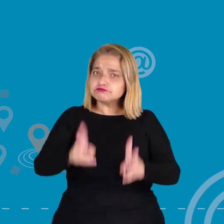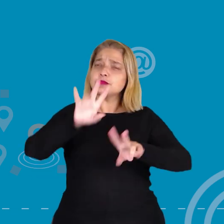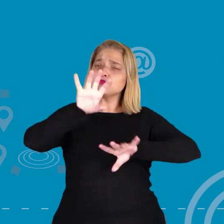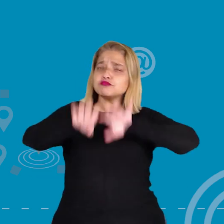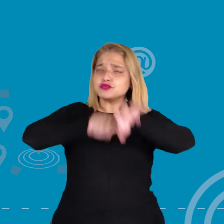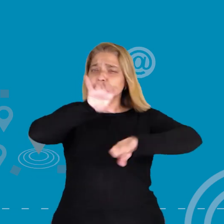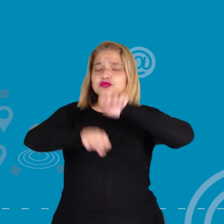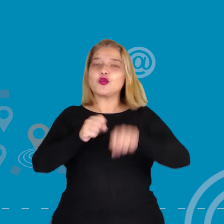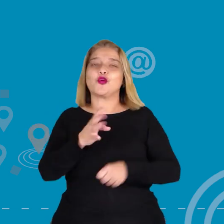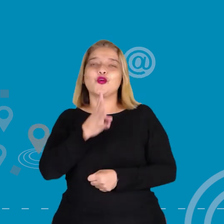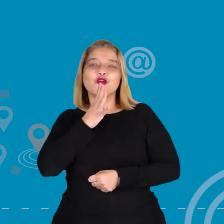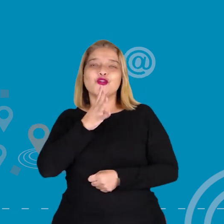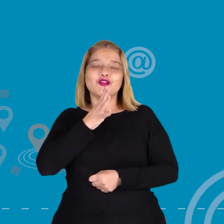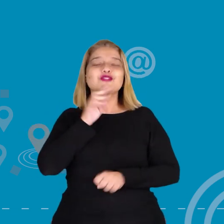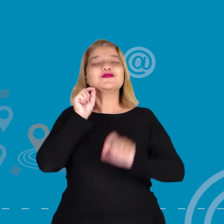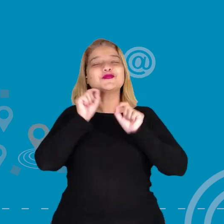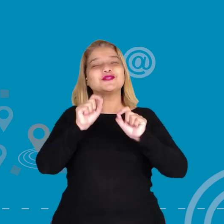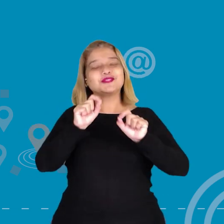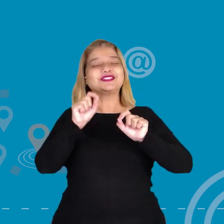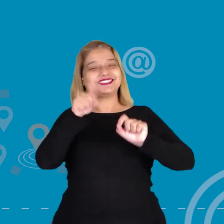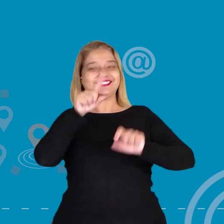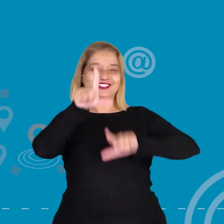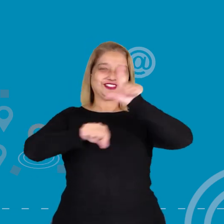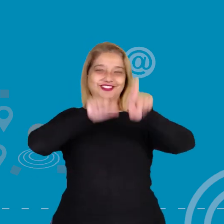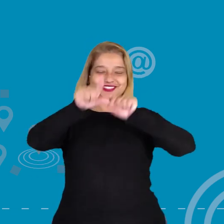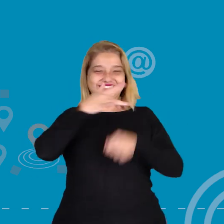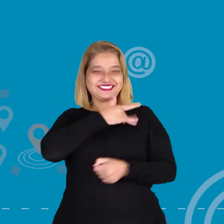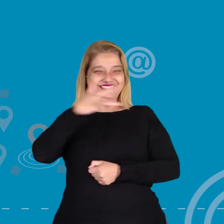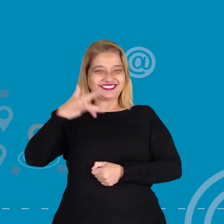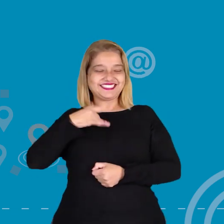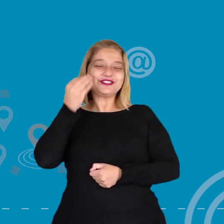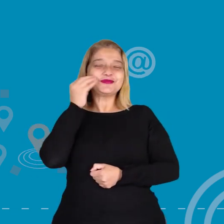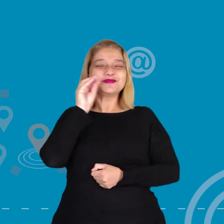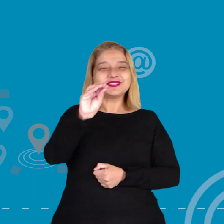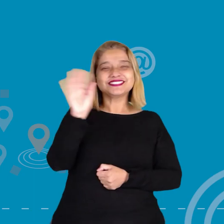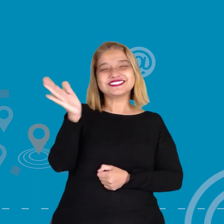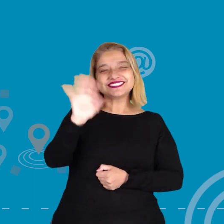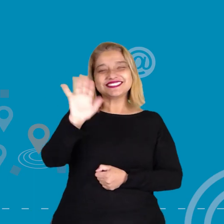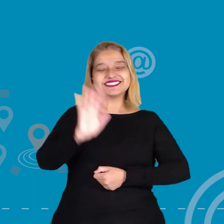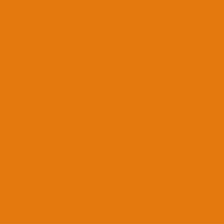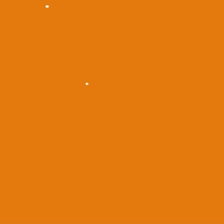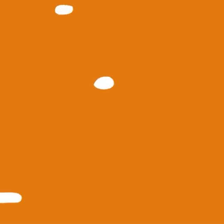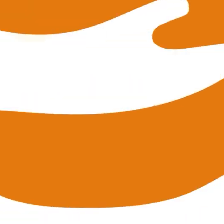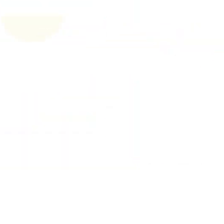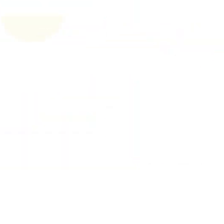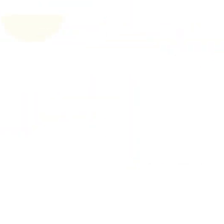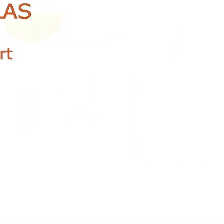conhecimento e fazendo escolhas saudáveis. Beijos! Tchau, tchau!